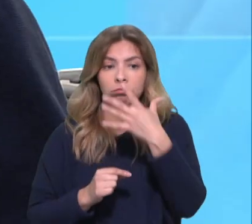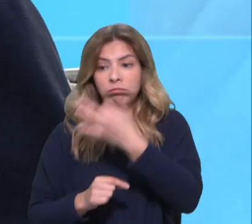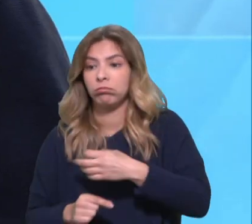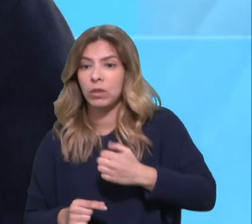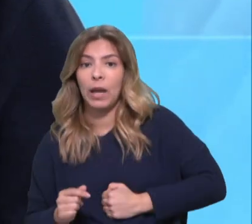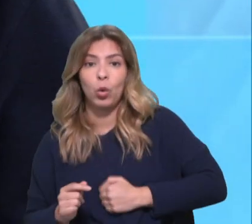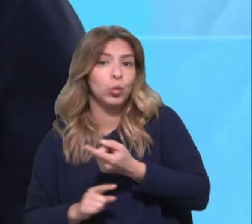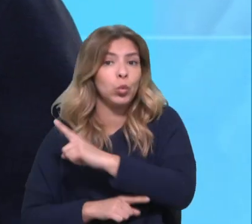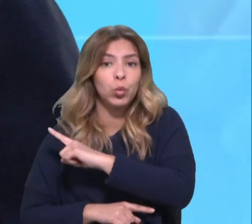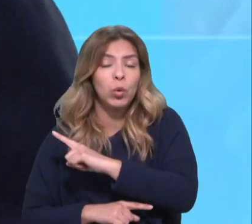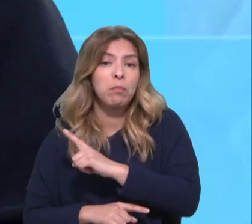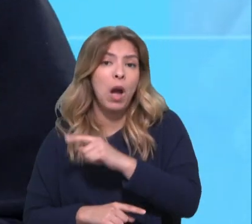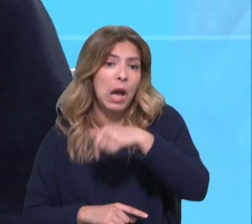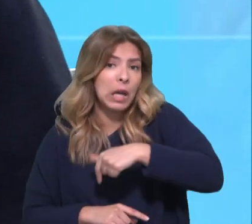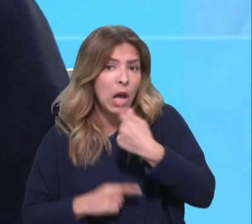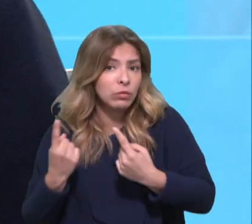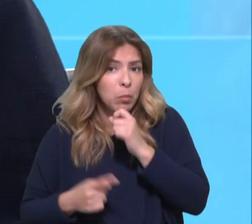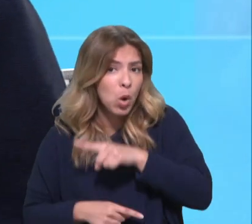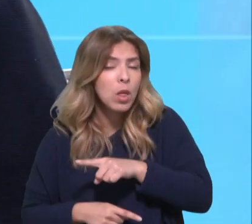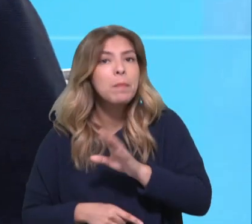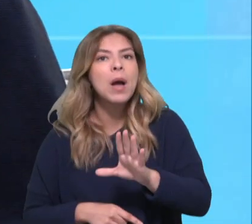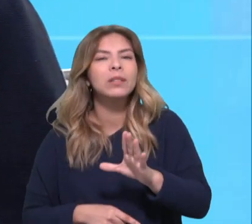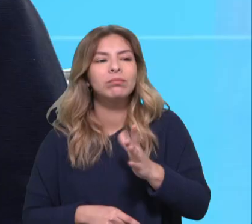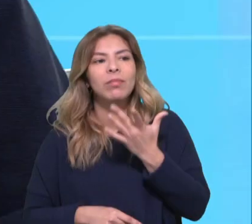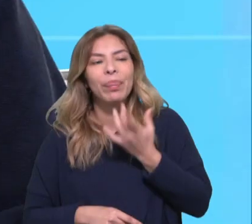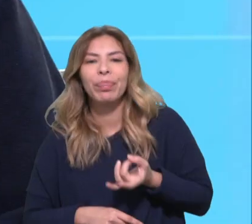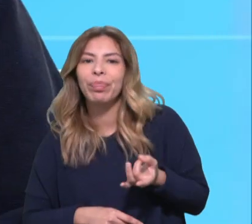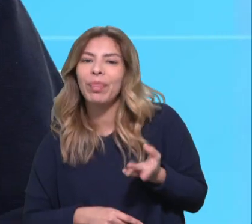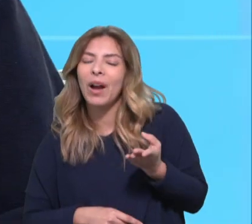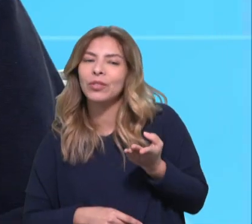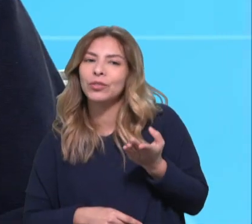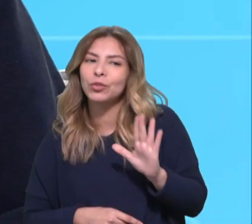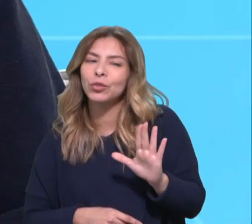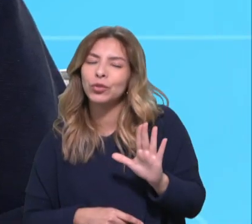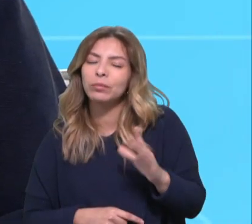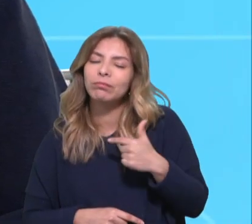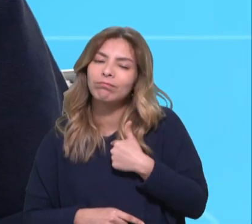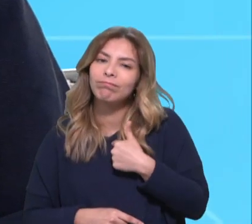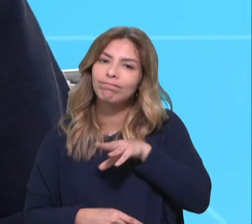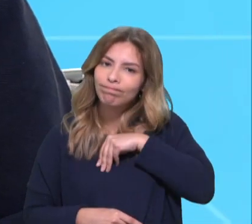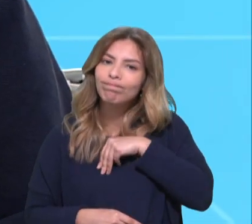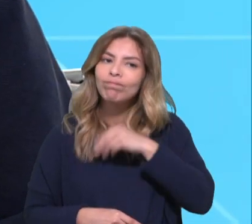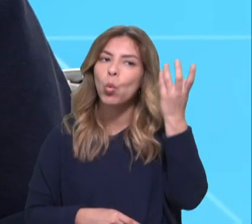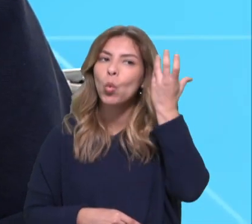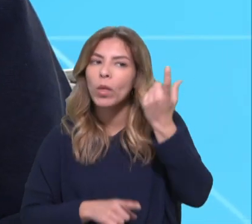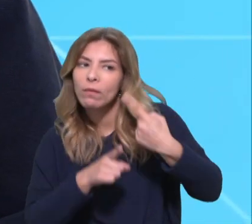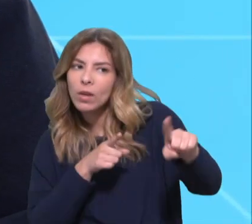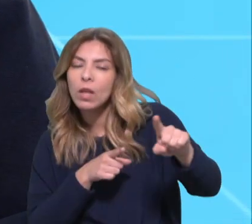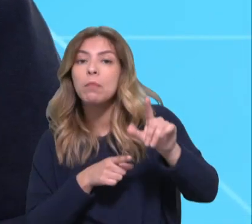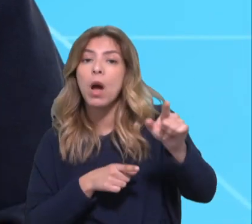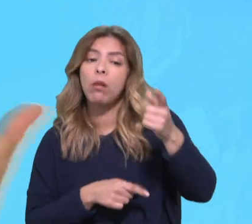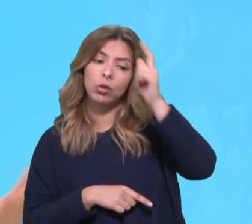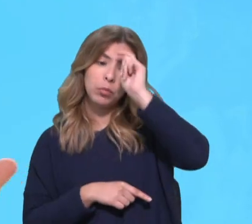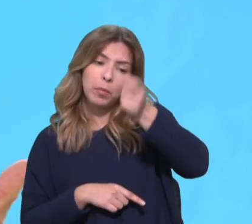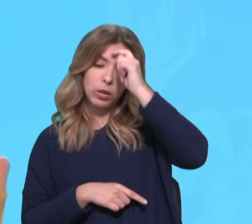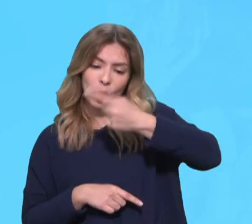os há também, mas, de qualquer das formas, nós temos que também tolerar certas culturas, mas de forma também que eles nos respeitem a nós. Pode ser uma